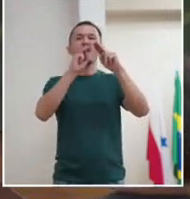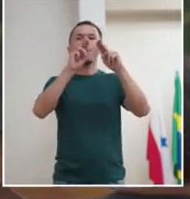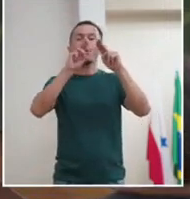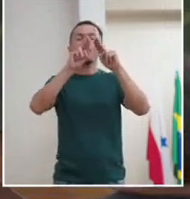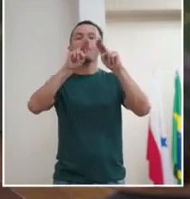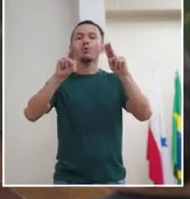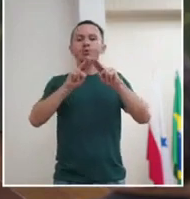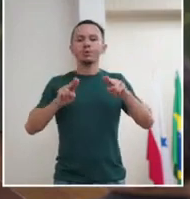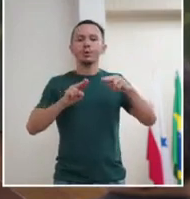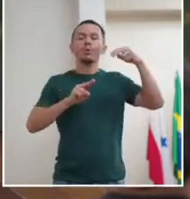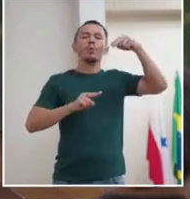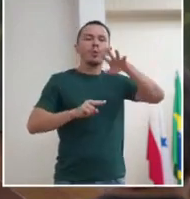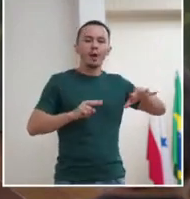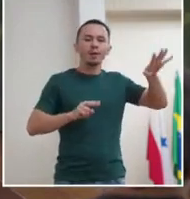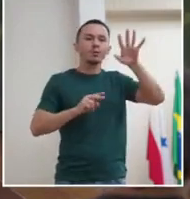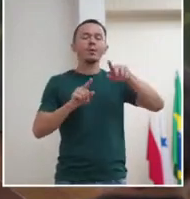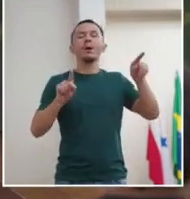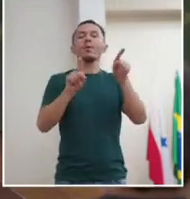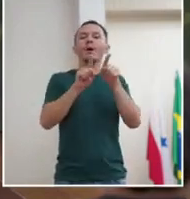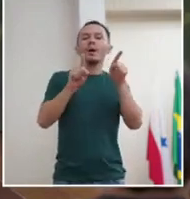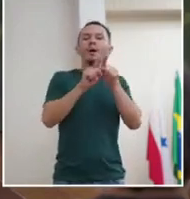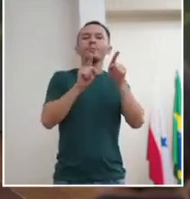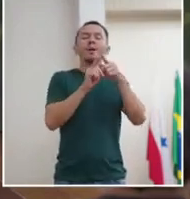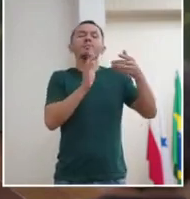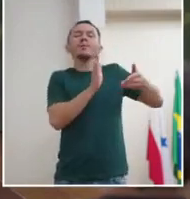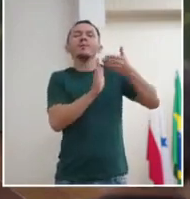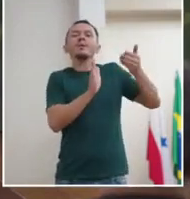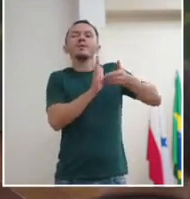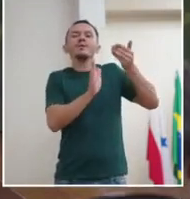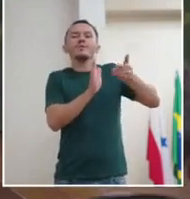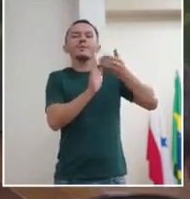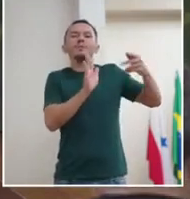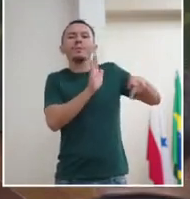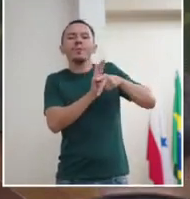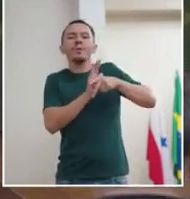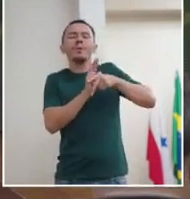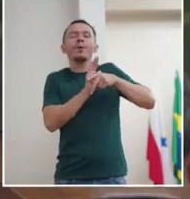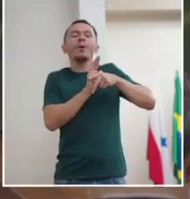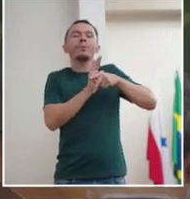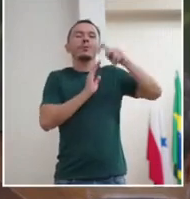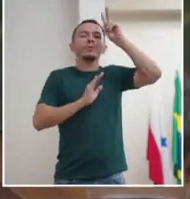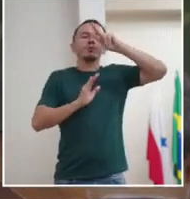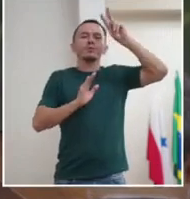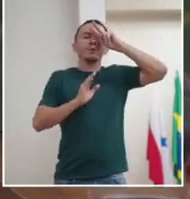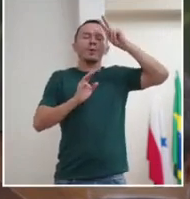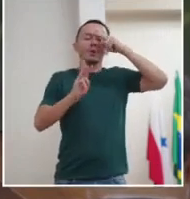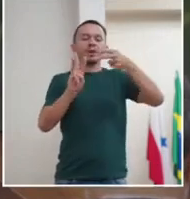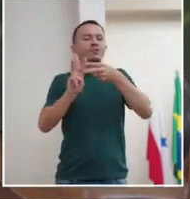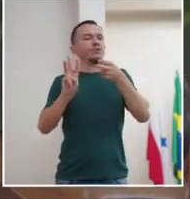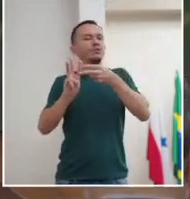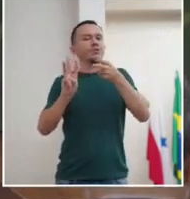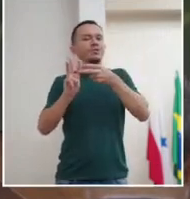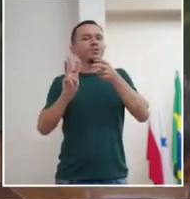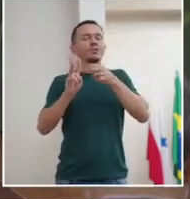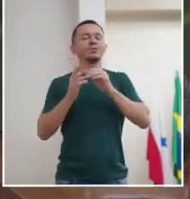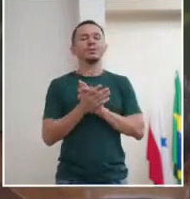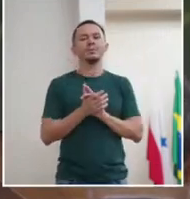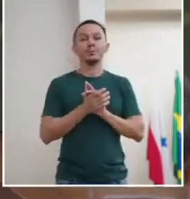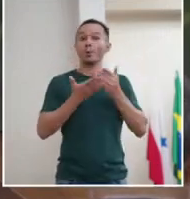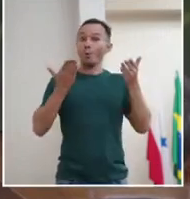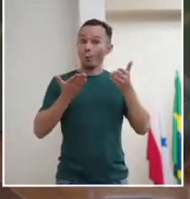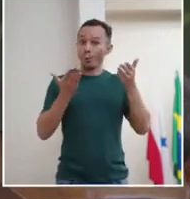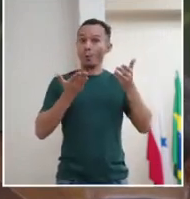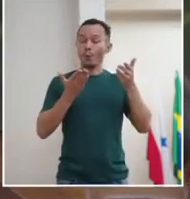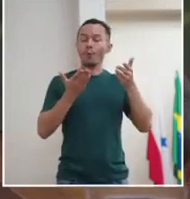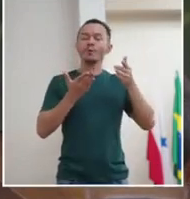de biografias indígenas, os Brasis Memórias Indígenas. Bem, atualmente está na